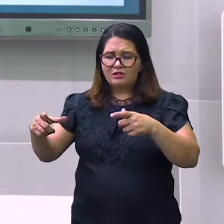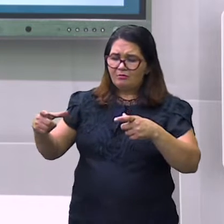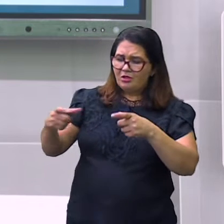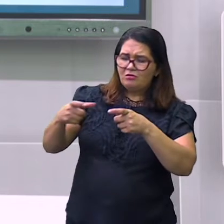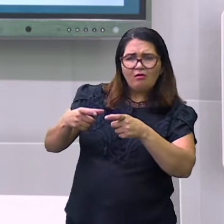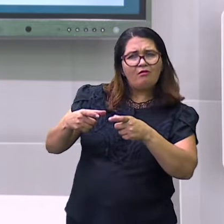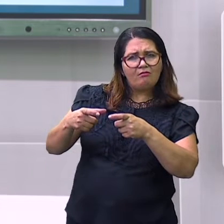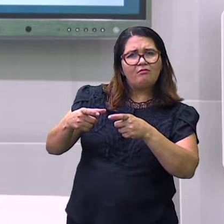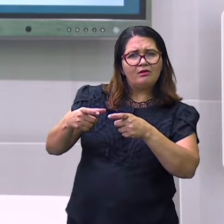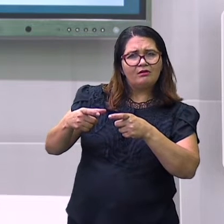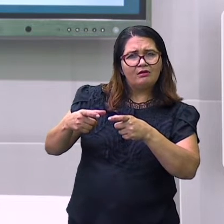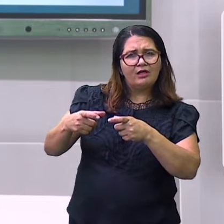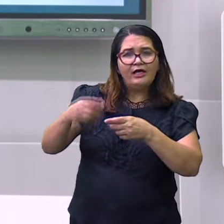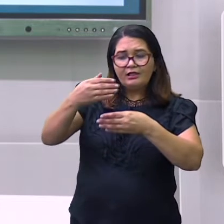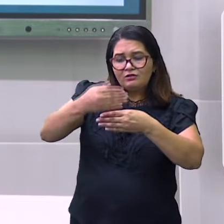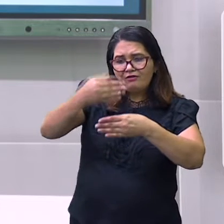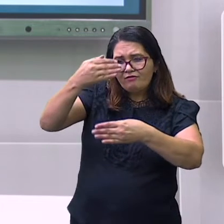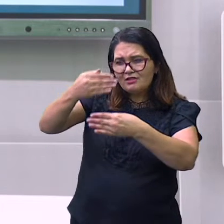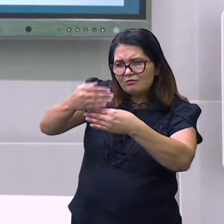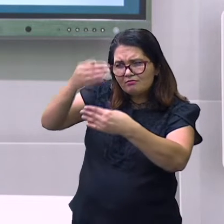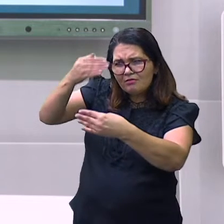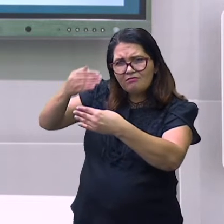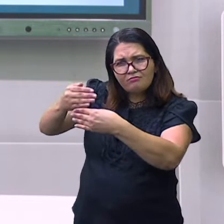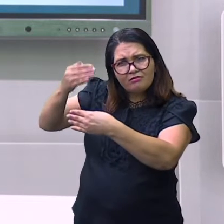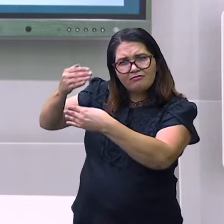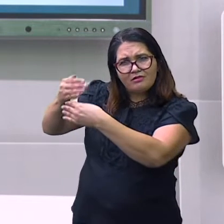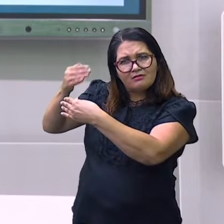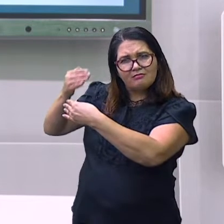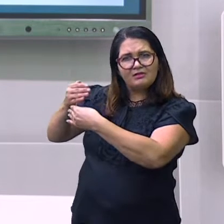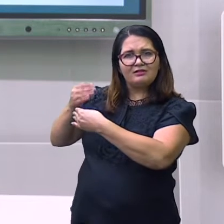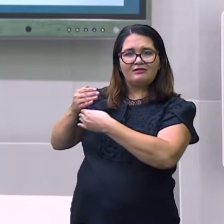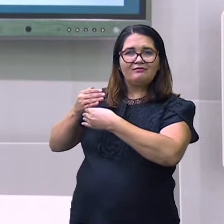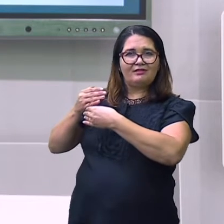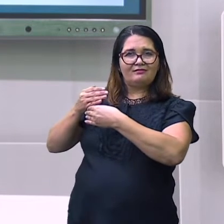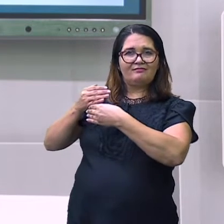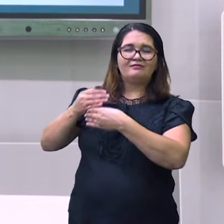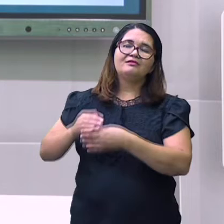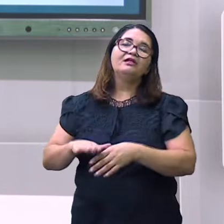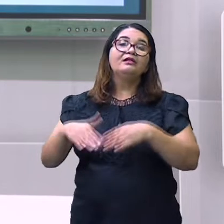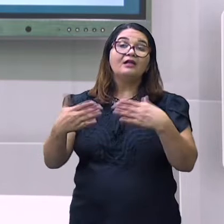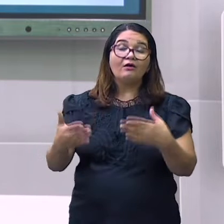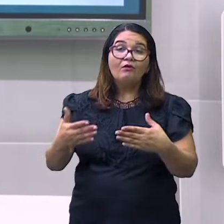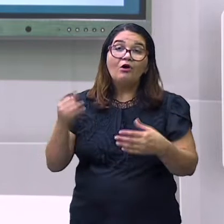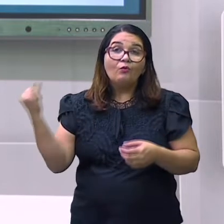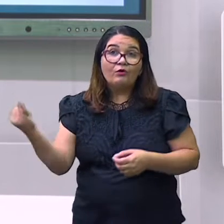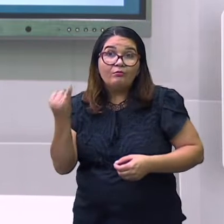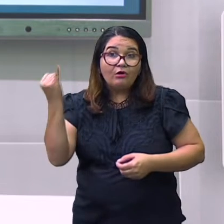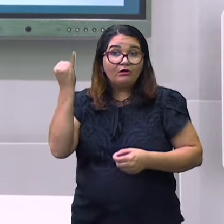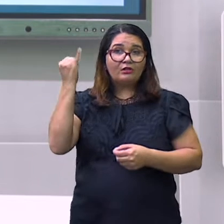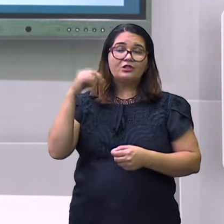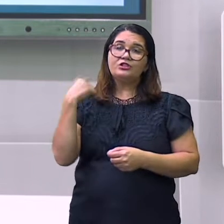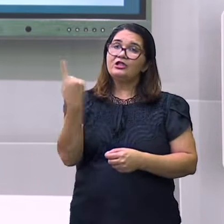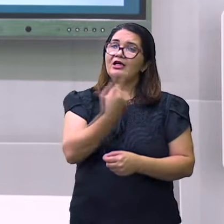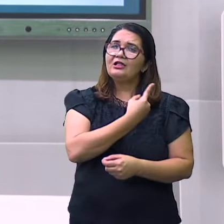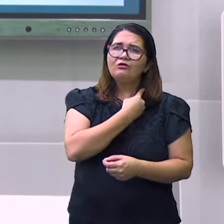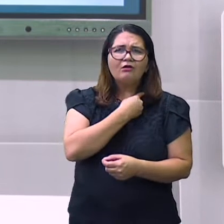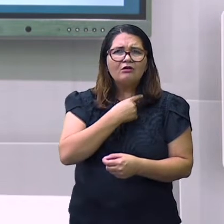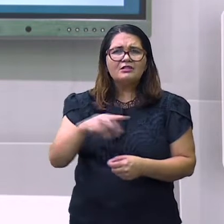muito grande não, tá? É só mesmo para a gente relembrar. Vamos fazer então